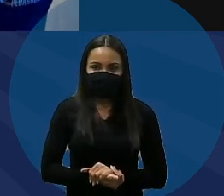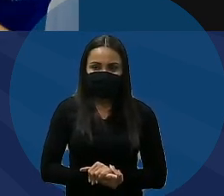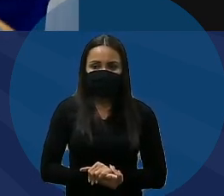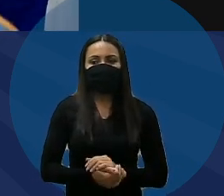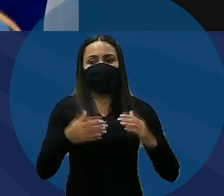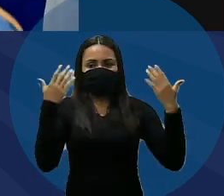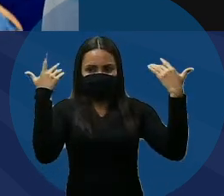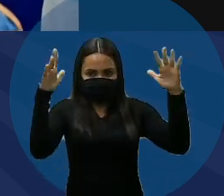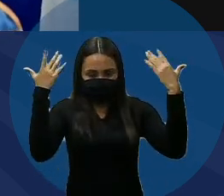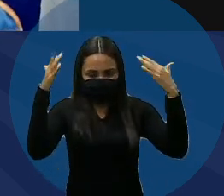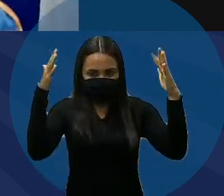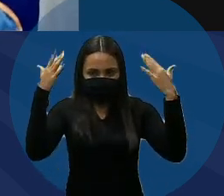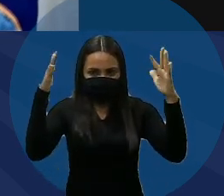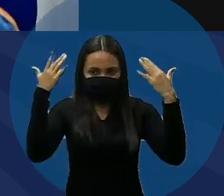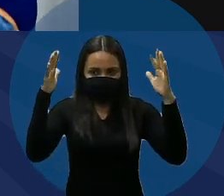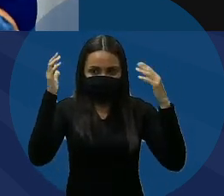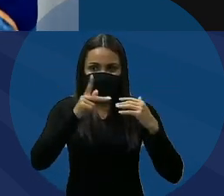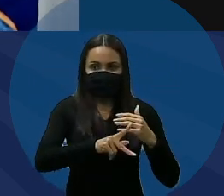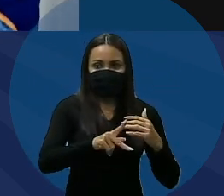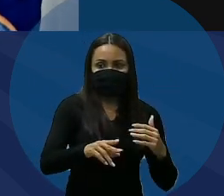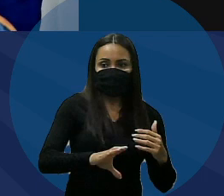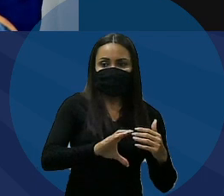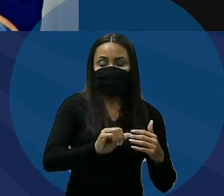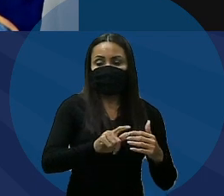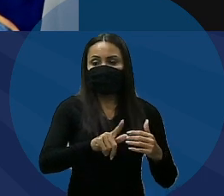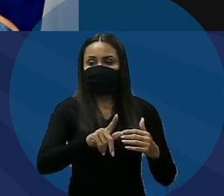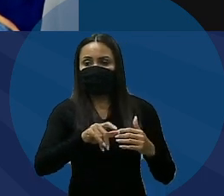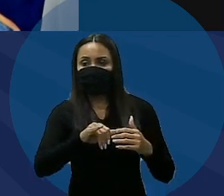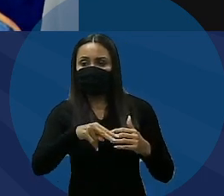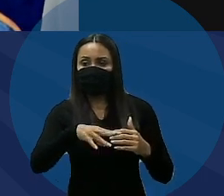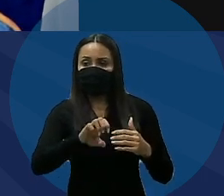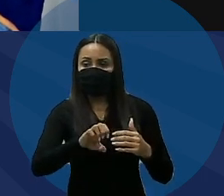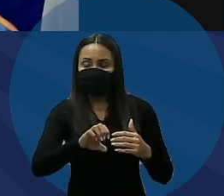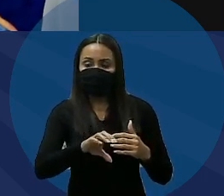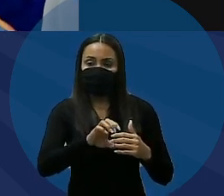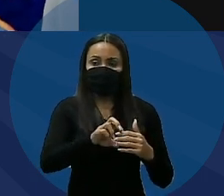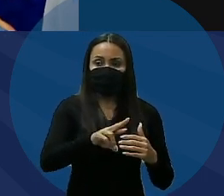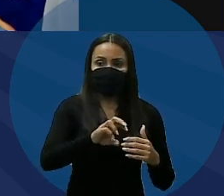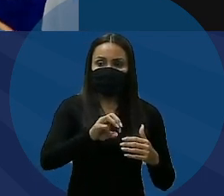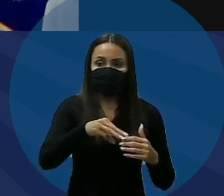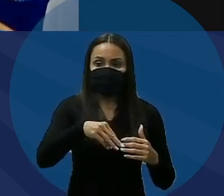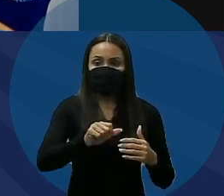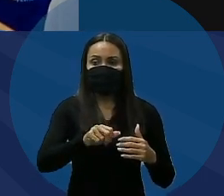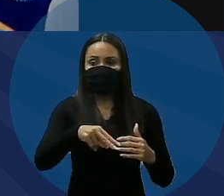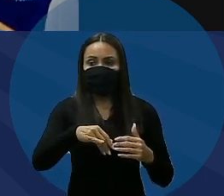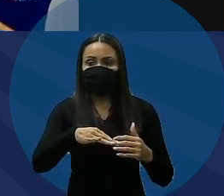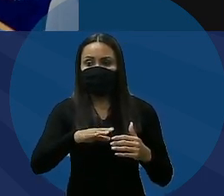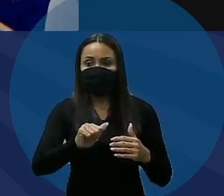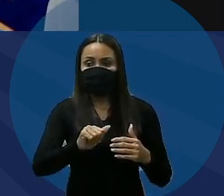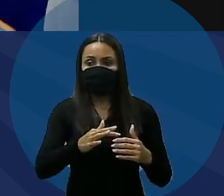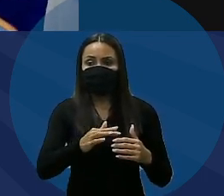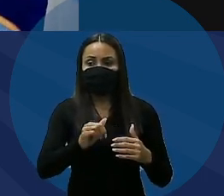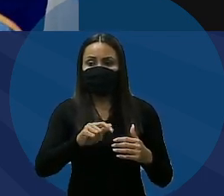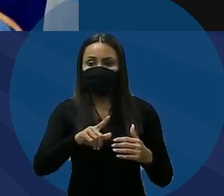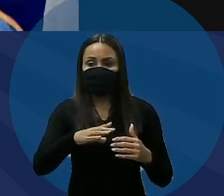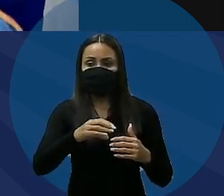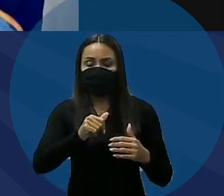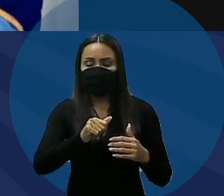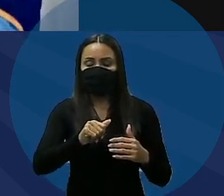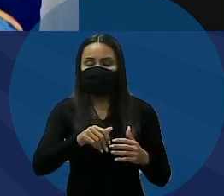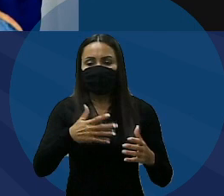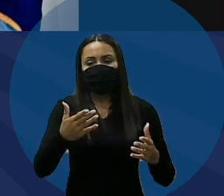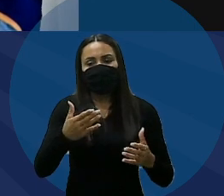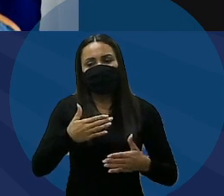Parabéns à professora Kaline Ferreira, da EREM Aníbal Falcão. Para nós é um prazer poder